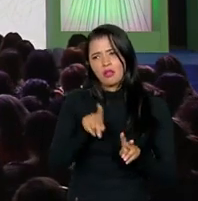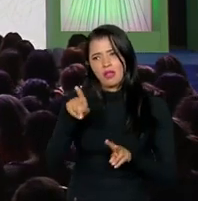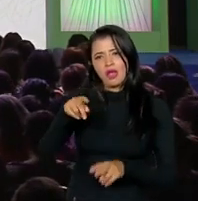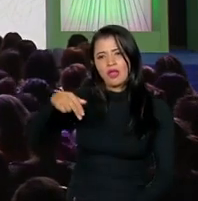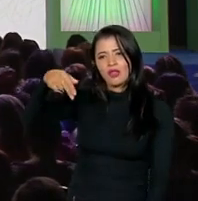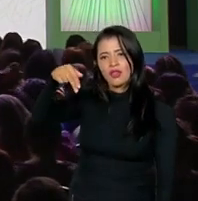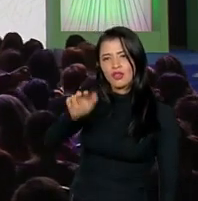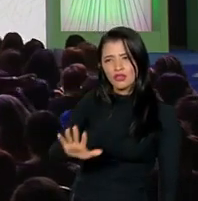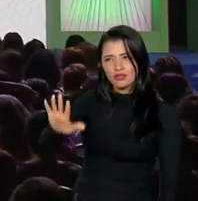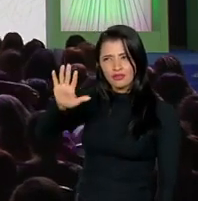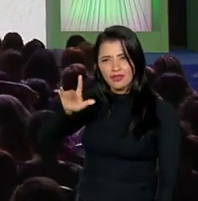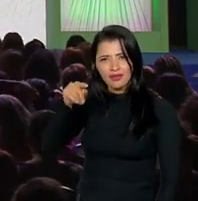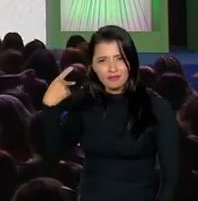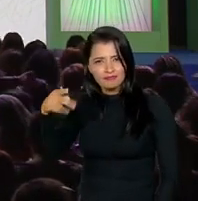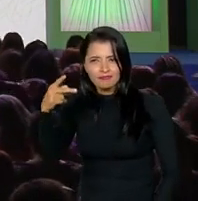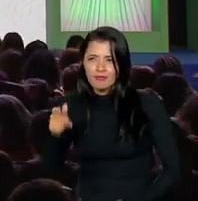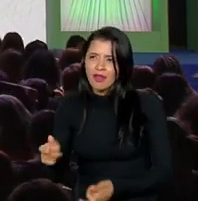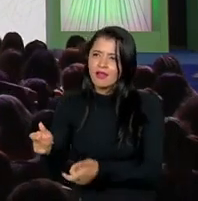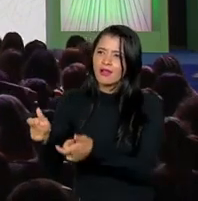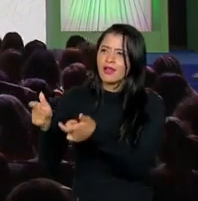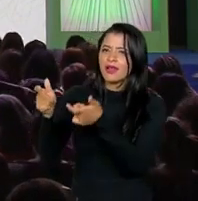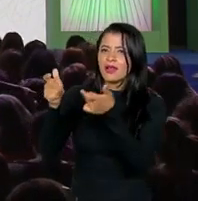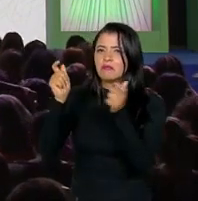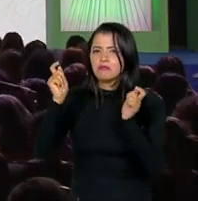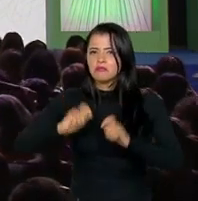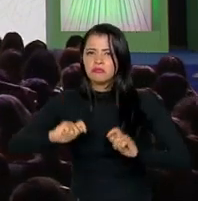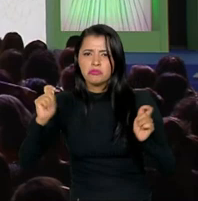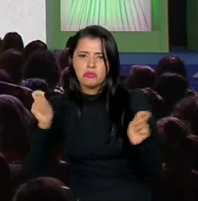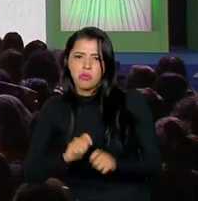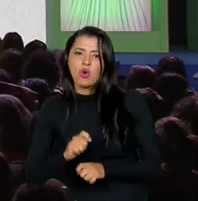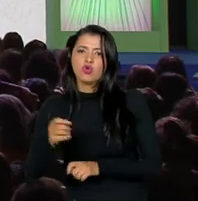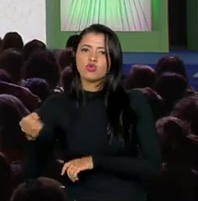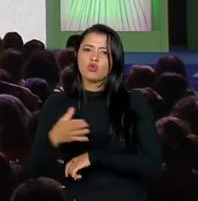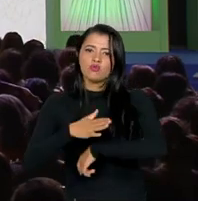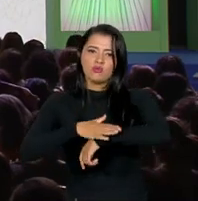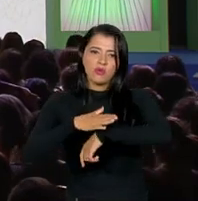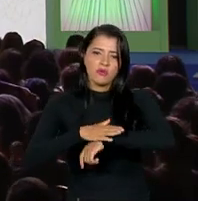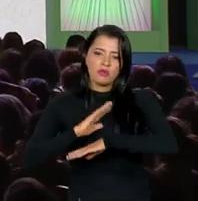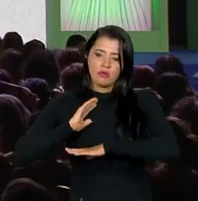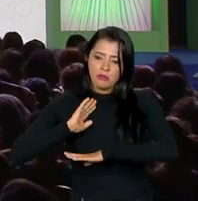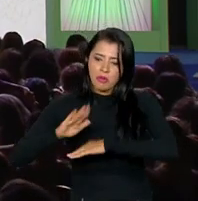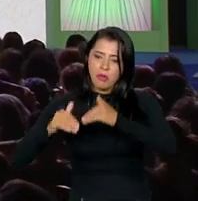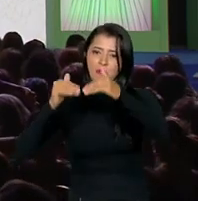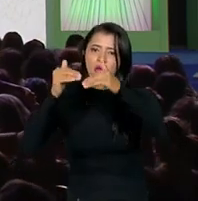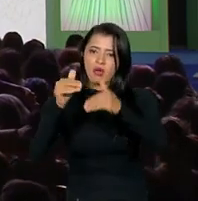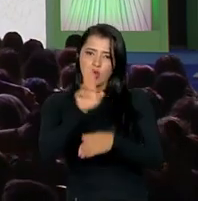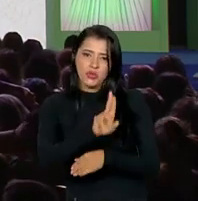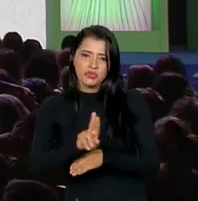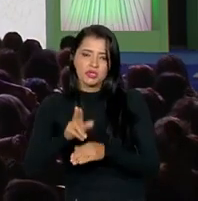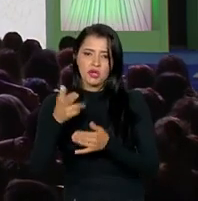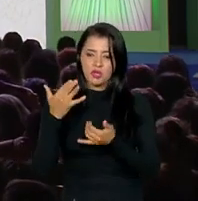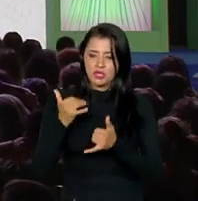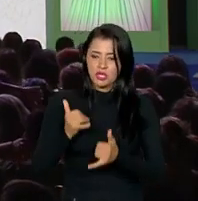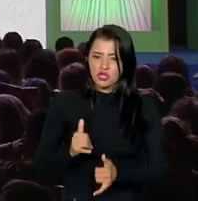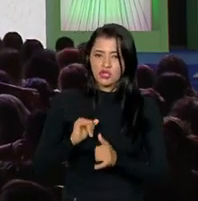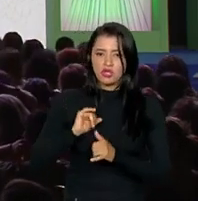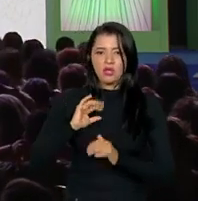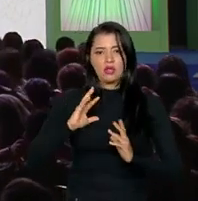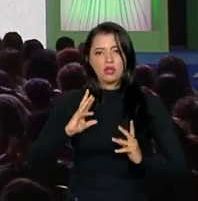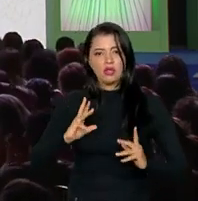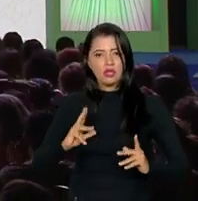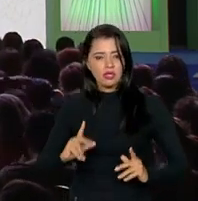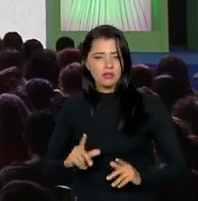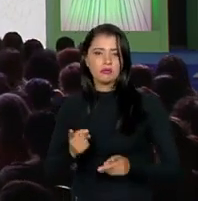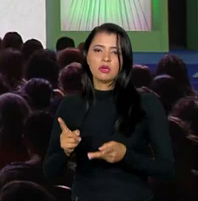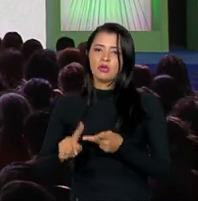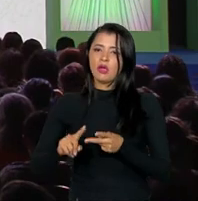Nordeste brasileiro, são áreas que podem viver um novo ciclo de desenvolvimento através dessas energias limpas.